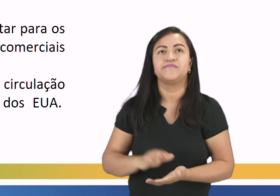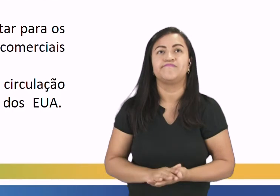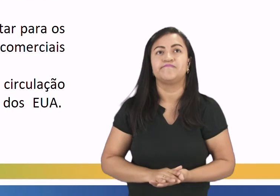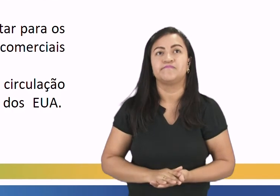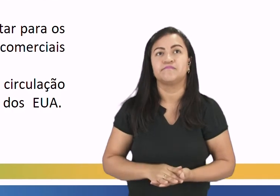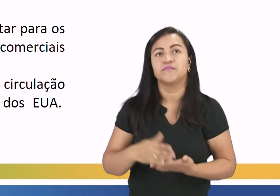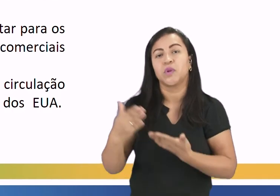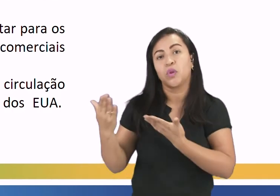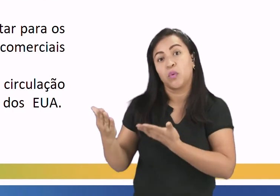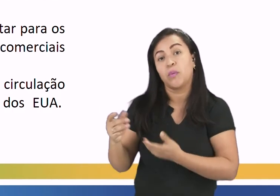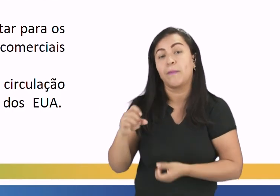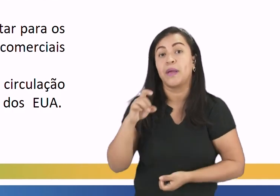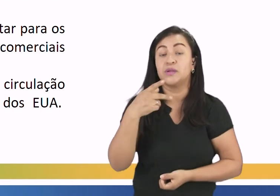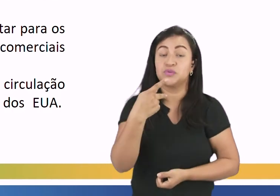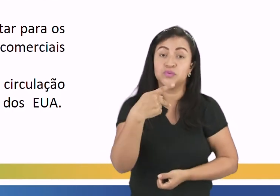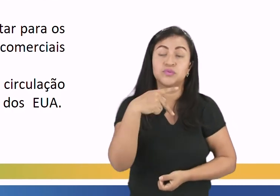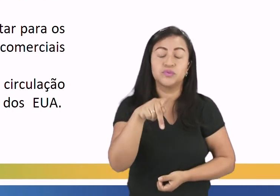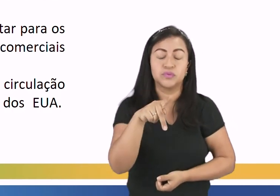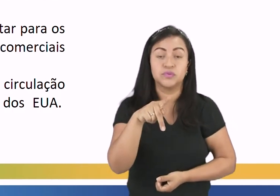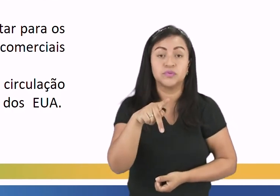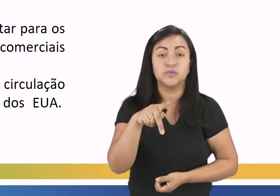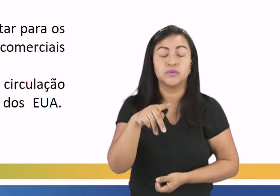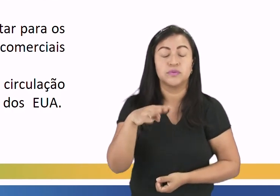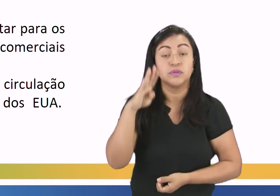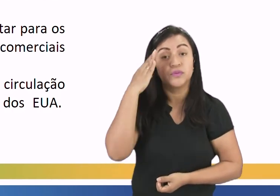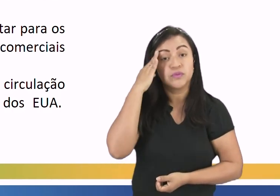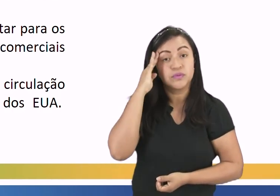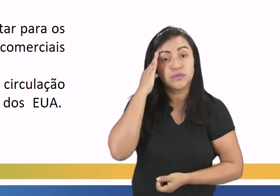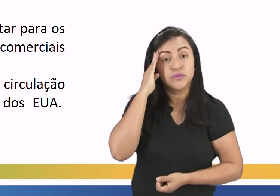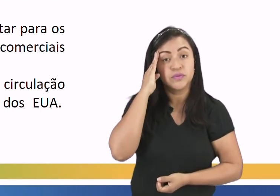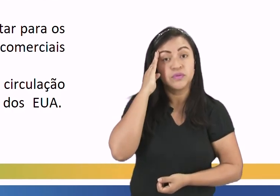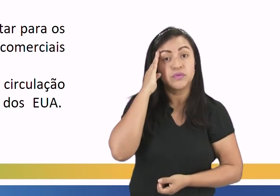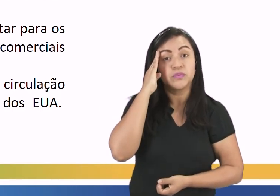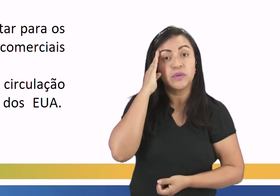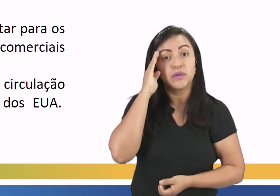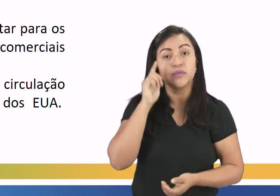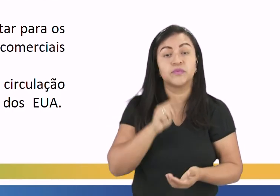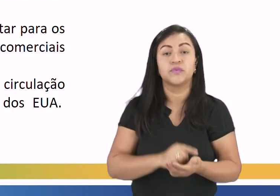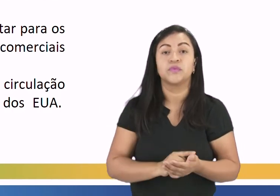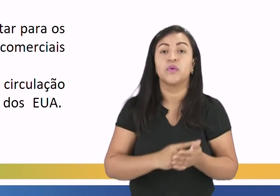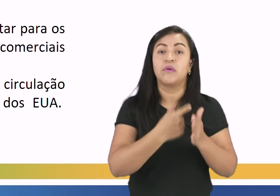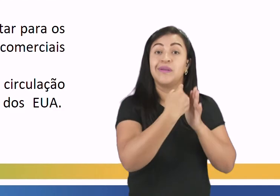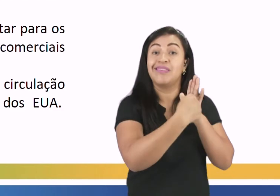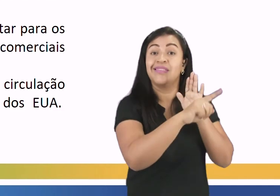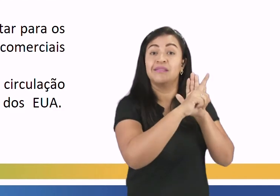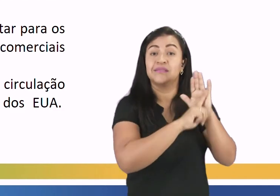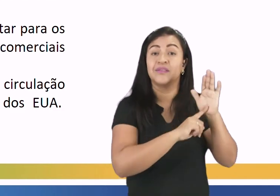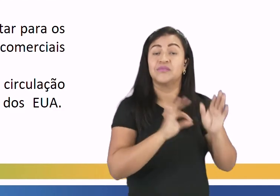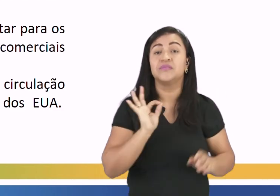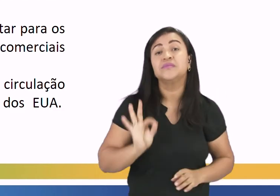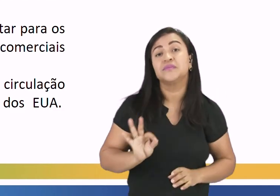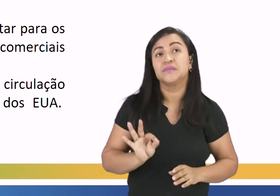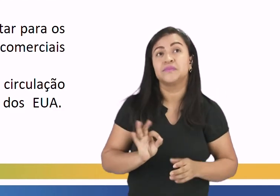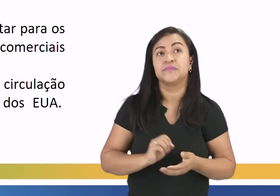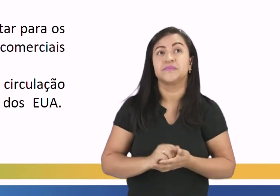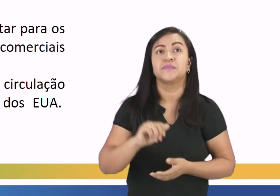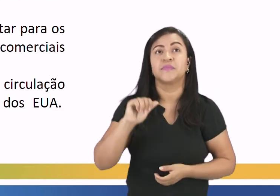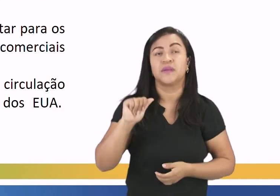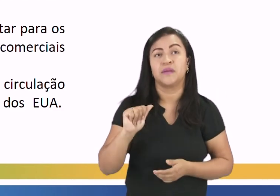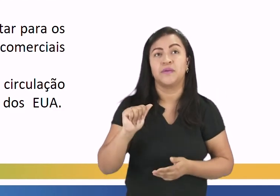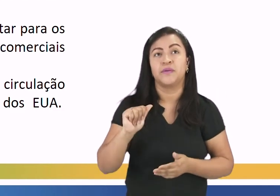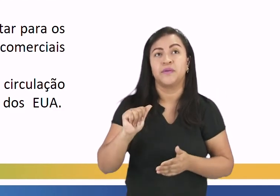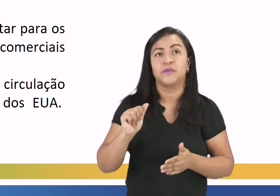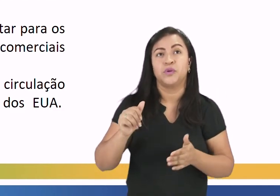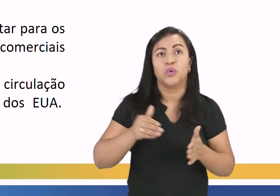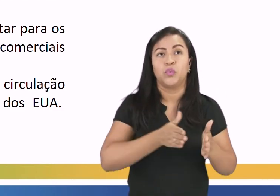Com base em seus conhecimentos no mapa e no texto, indique a alternativa correta. A. O Canal